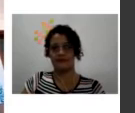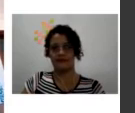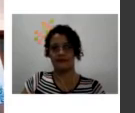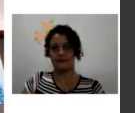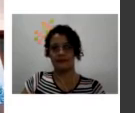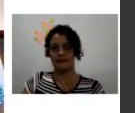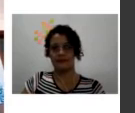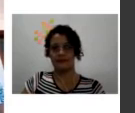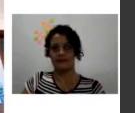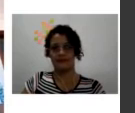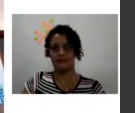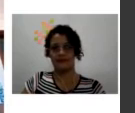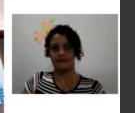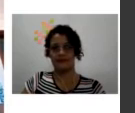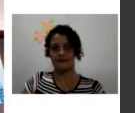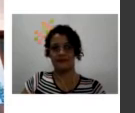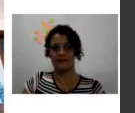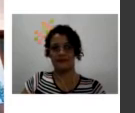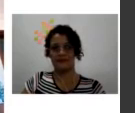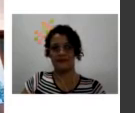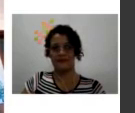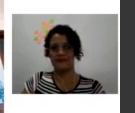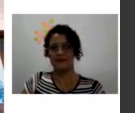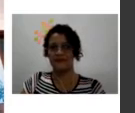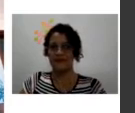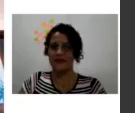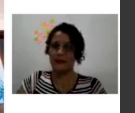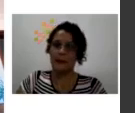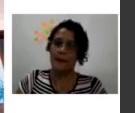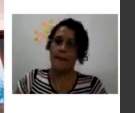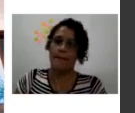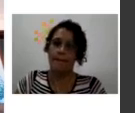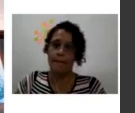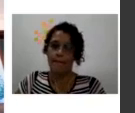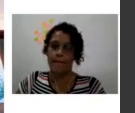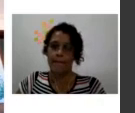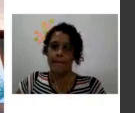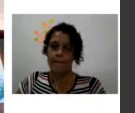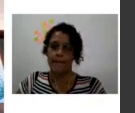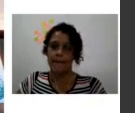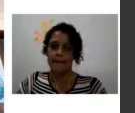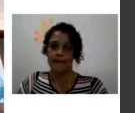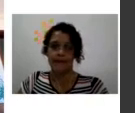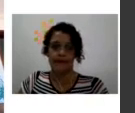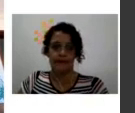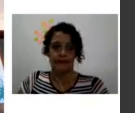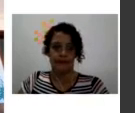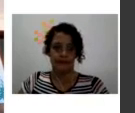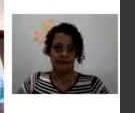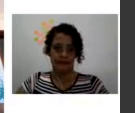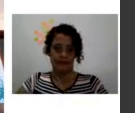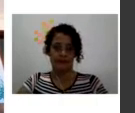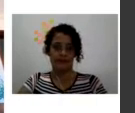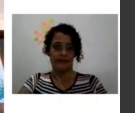que o estudante produz e faz. Então, isso tudo foi desafiador, e aí vem a galera do PIBID e entra